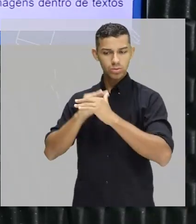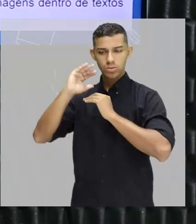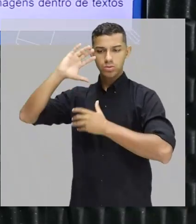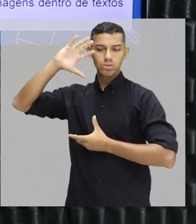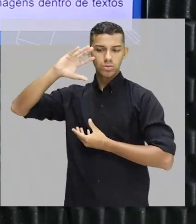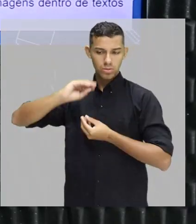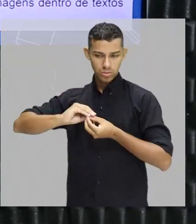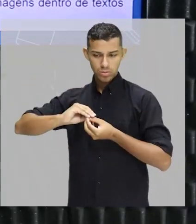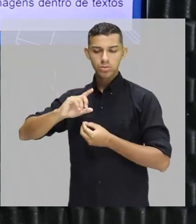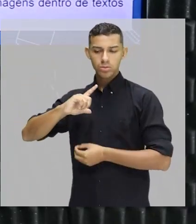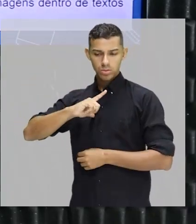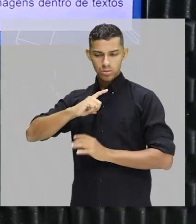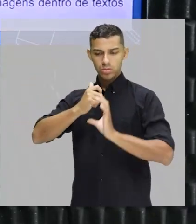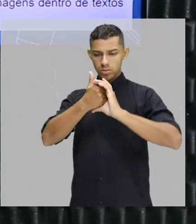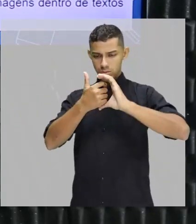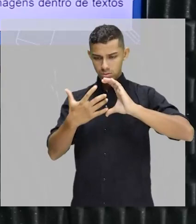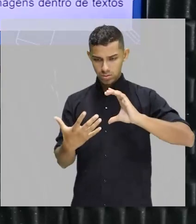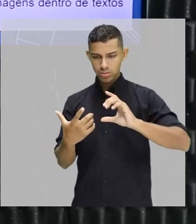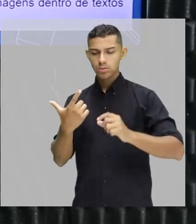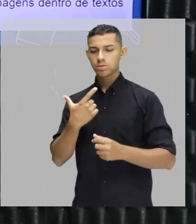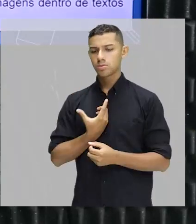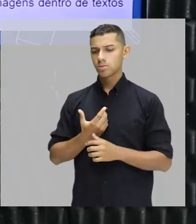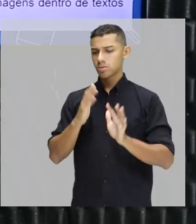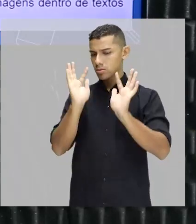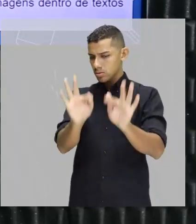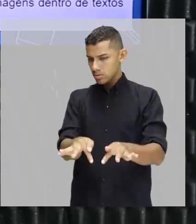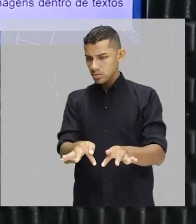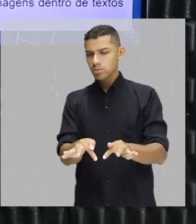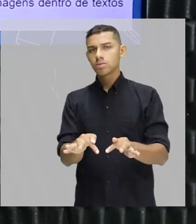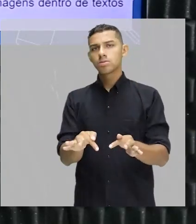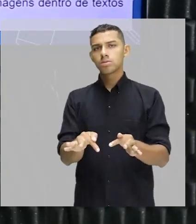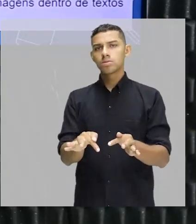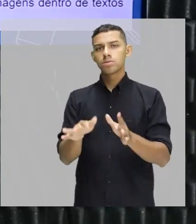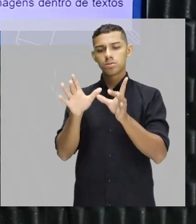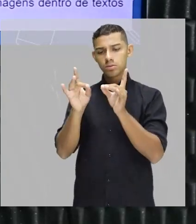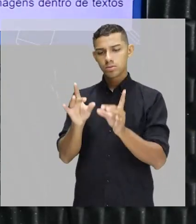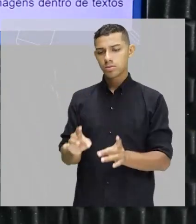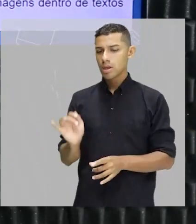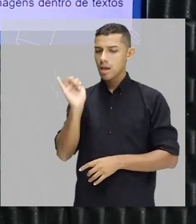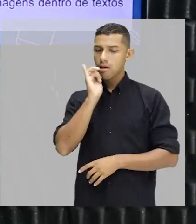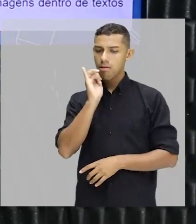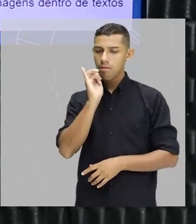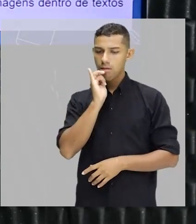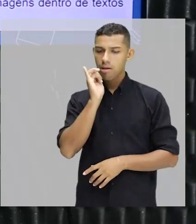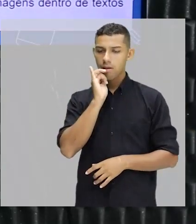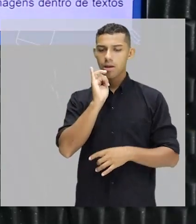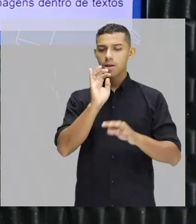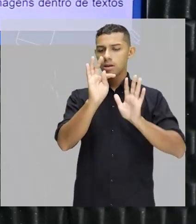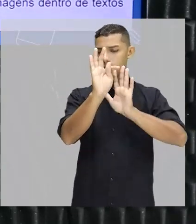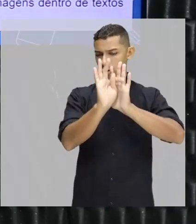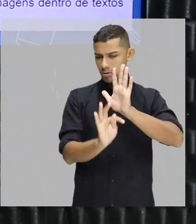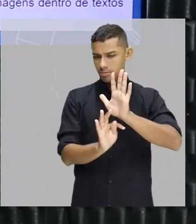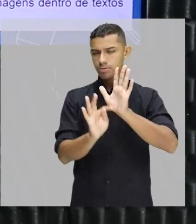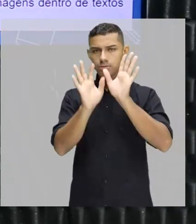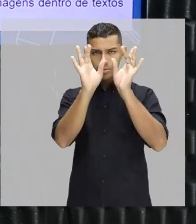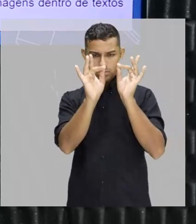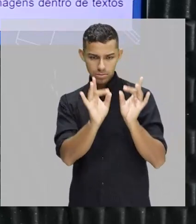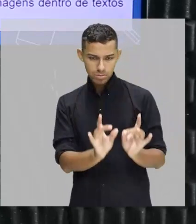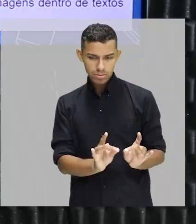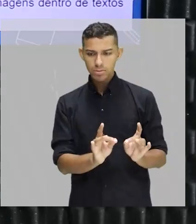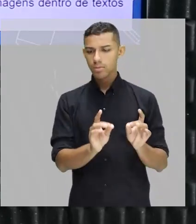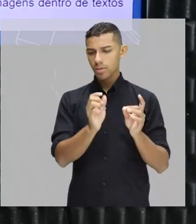inclui a caracterização e finalização da descrição. São exemplos de texto descritivo: classificados,